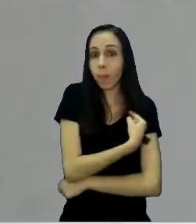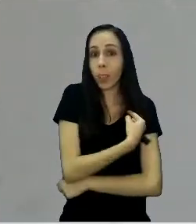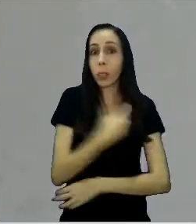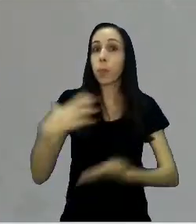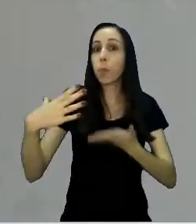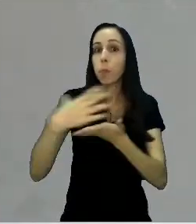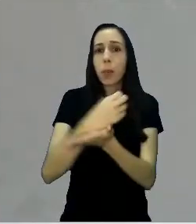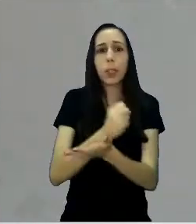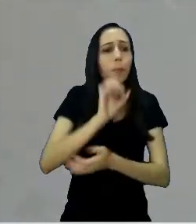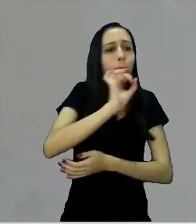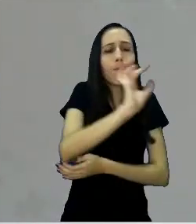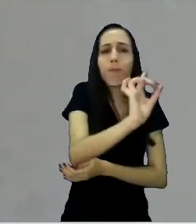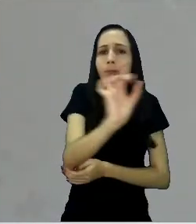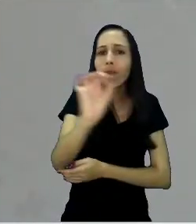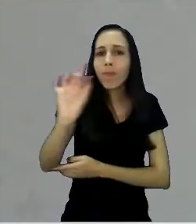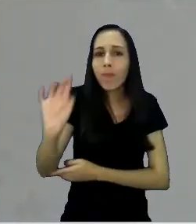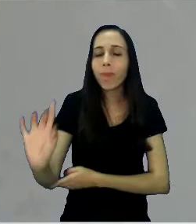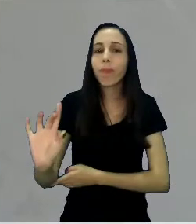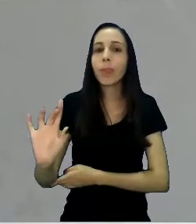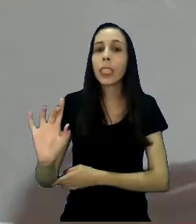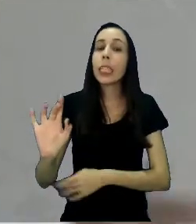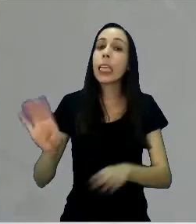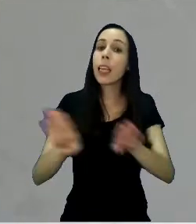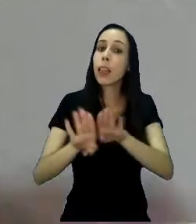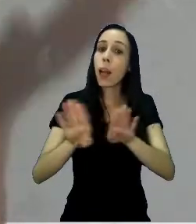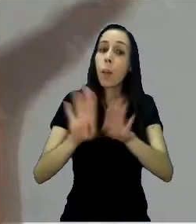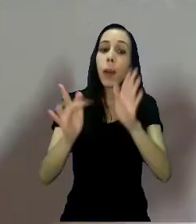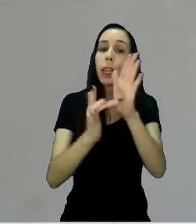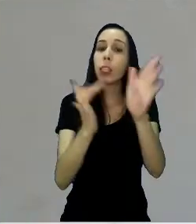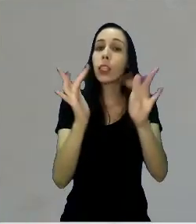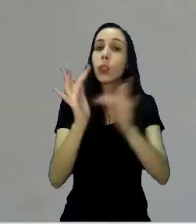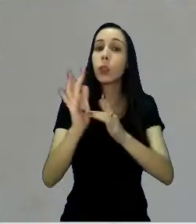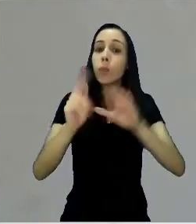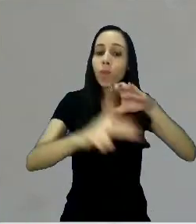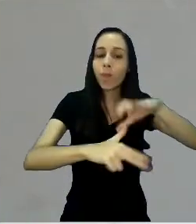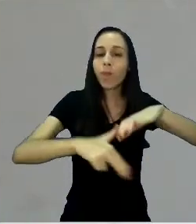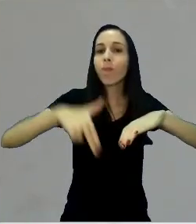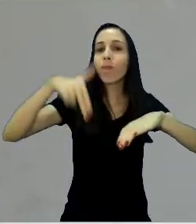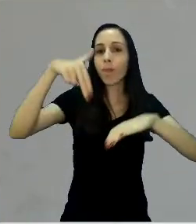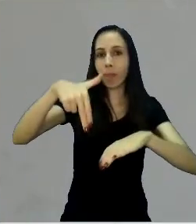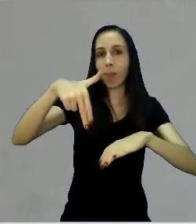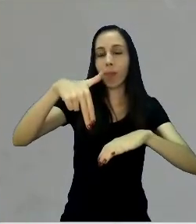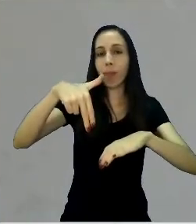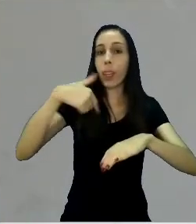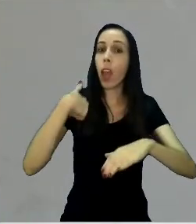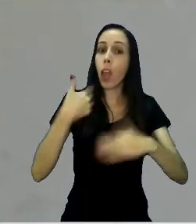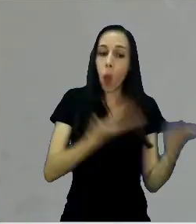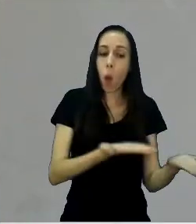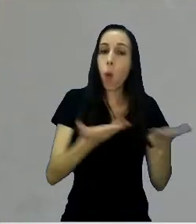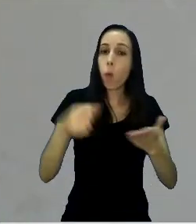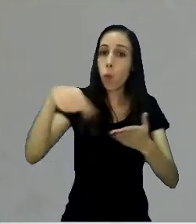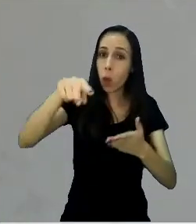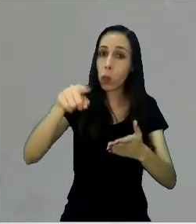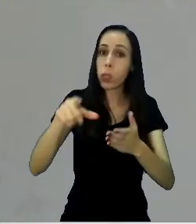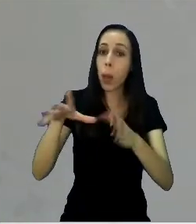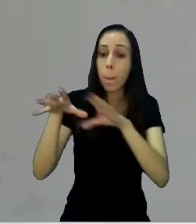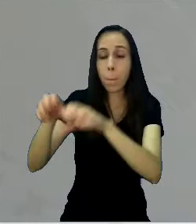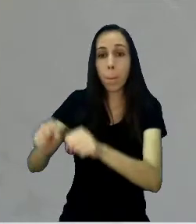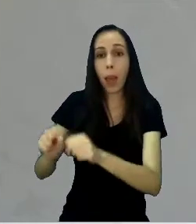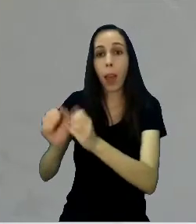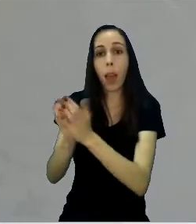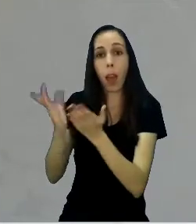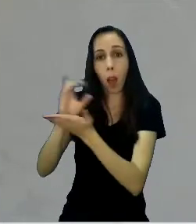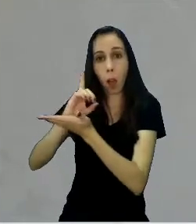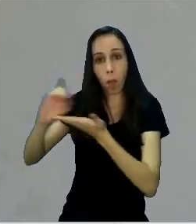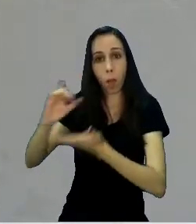nossos pecados, para a nossa salvação, e Jesus Cristo ressuscitou. E eu convido vocês